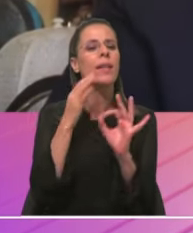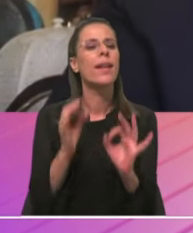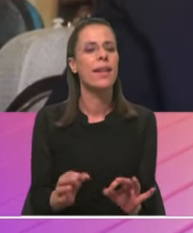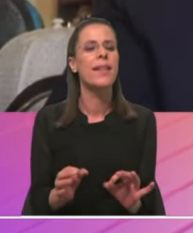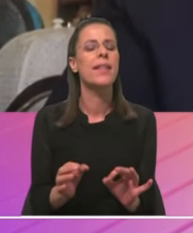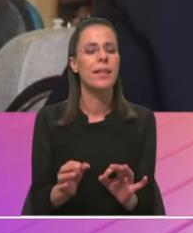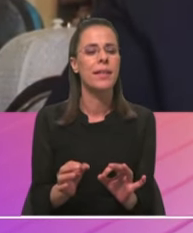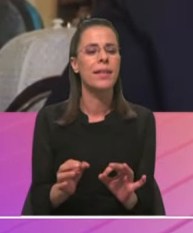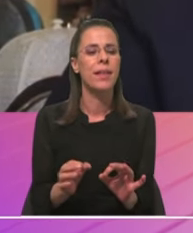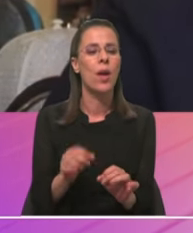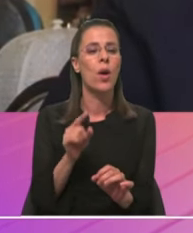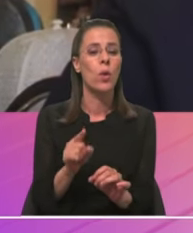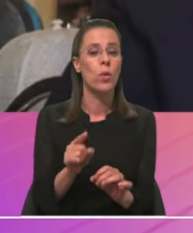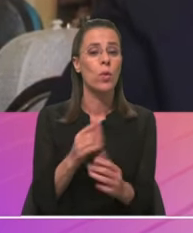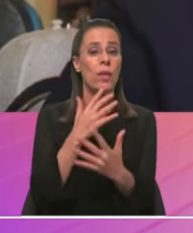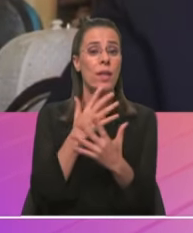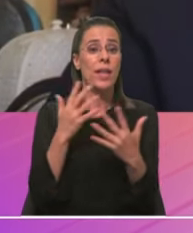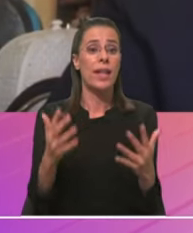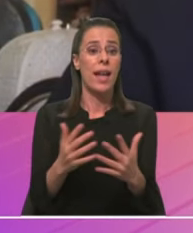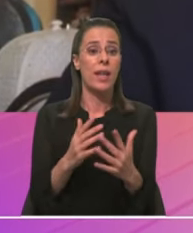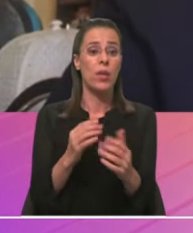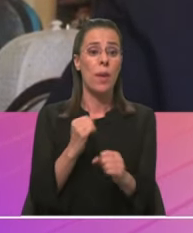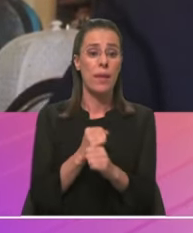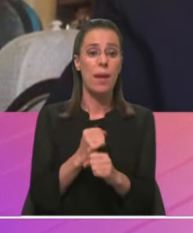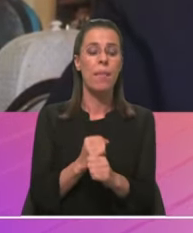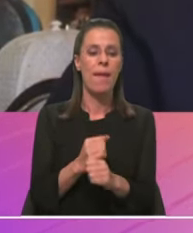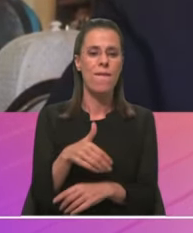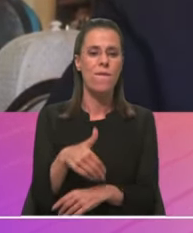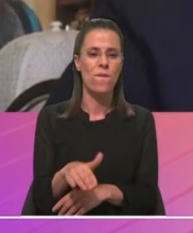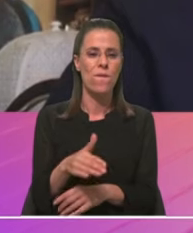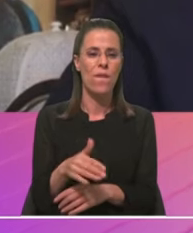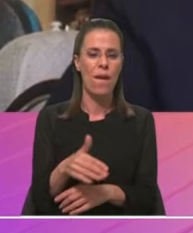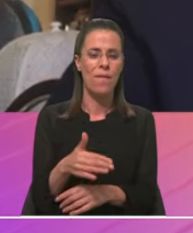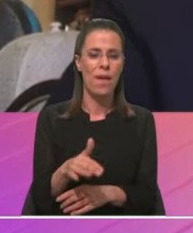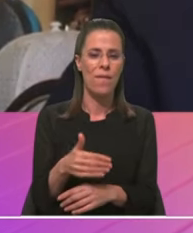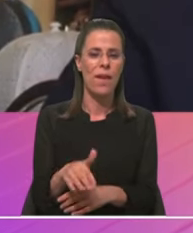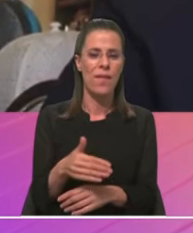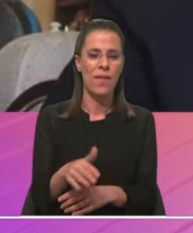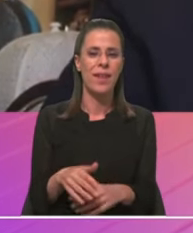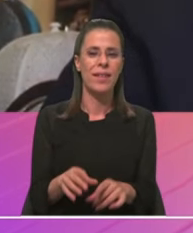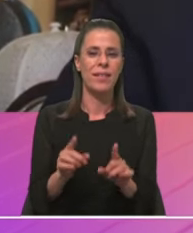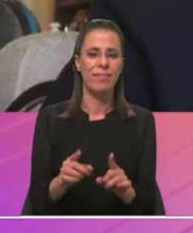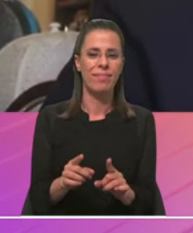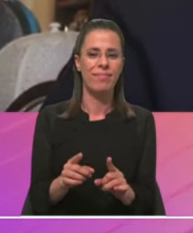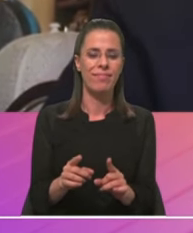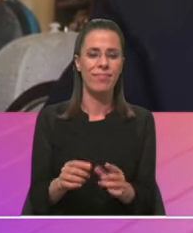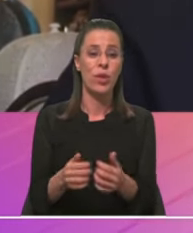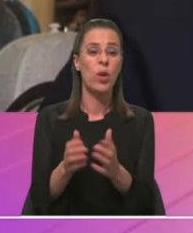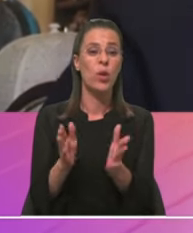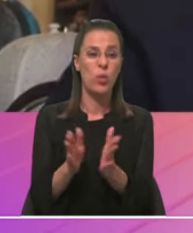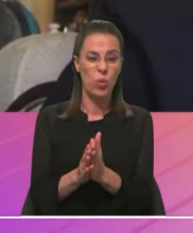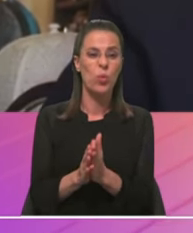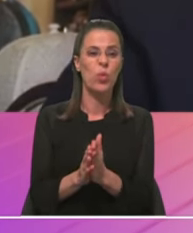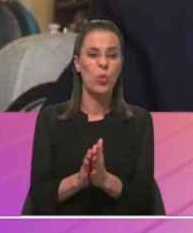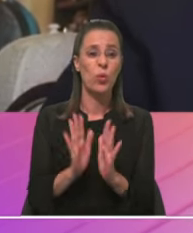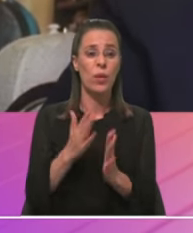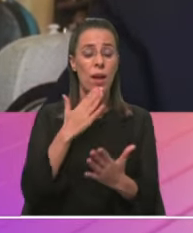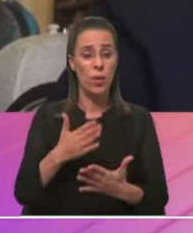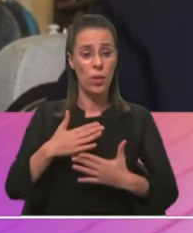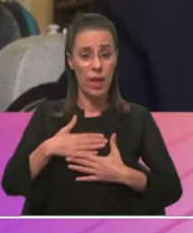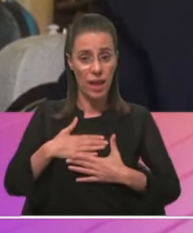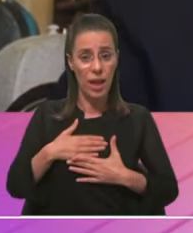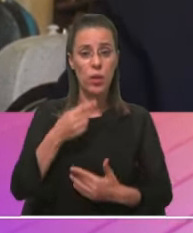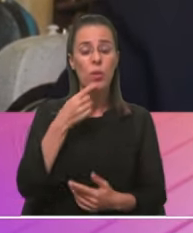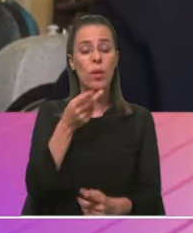certeza absoluta que os teus grandes, grandes papéis ainda vão chegar. Ou seja, depois de tudo aquilo que já nos deste a nós